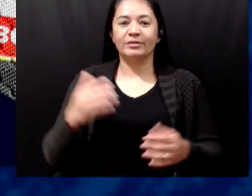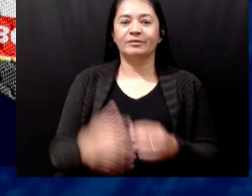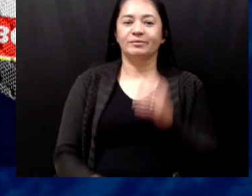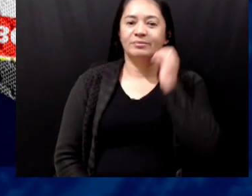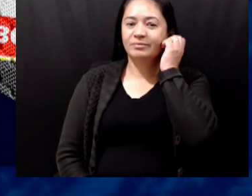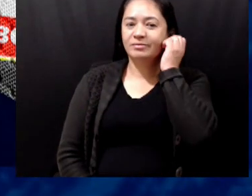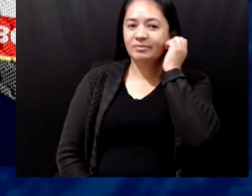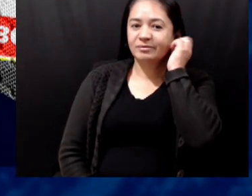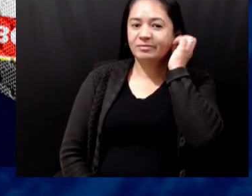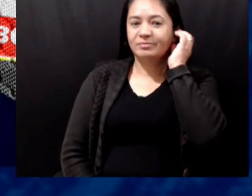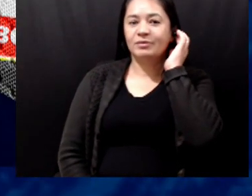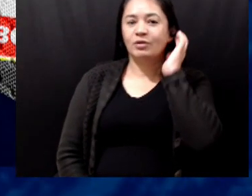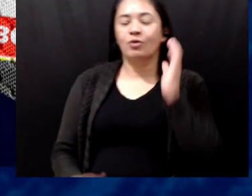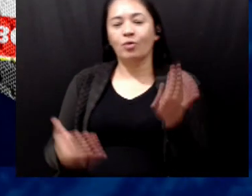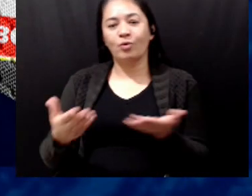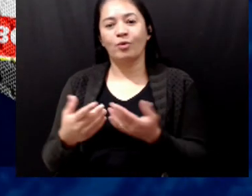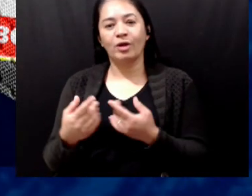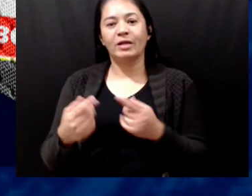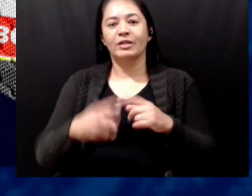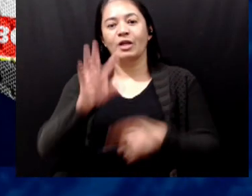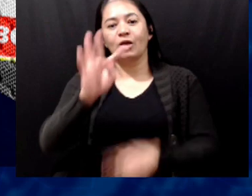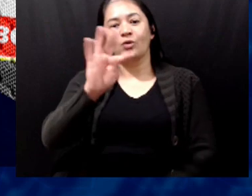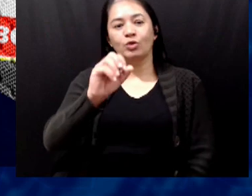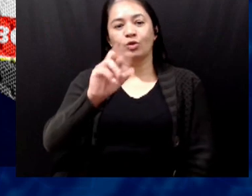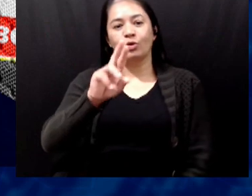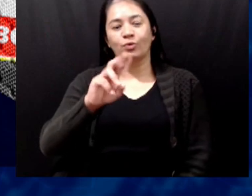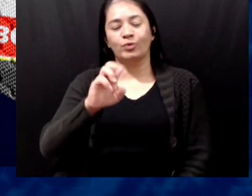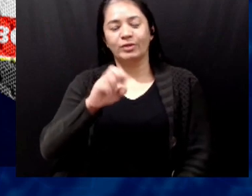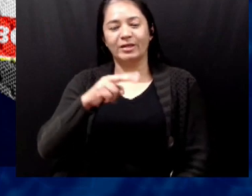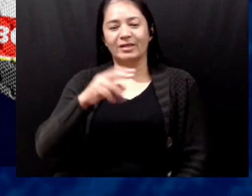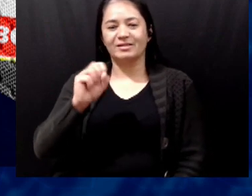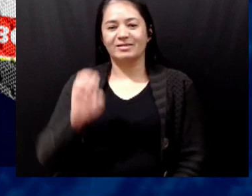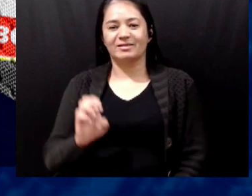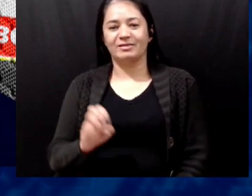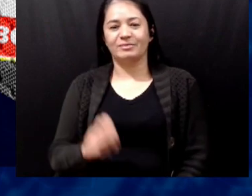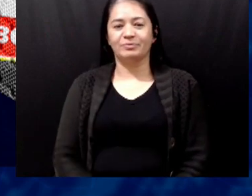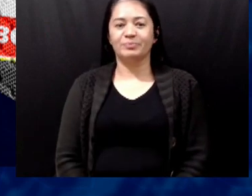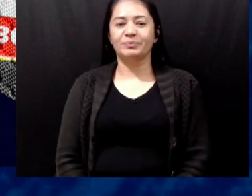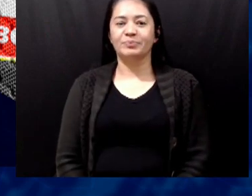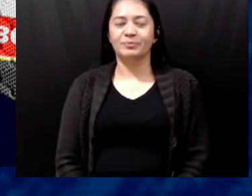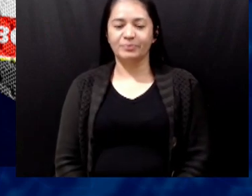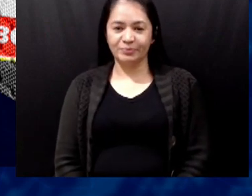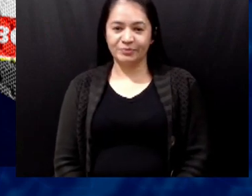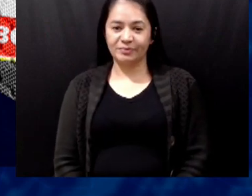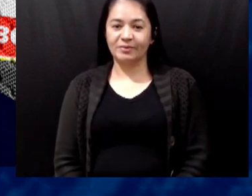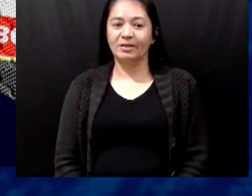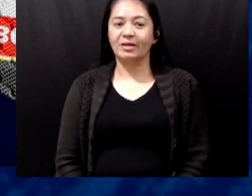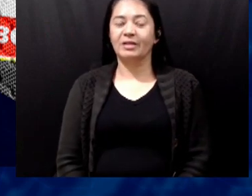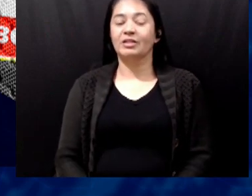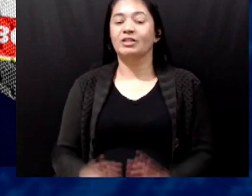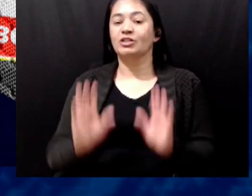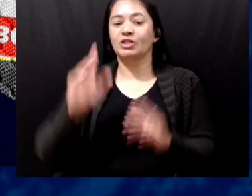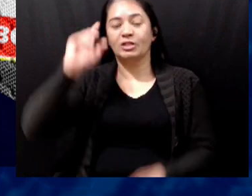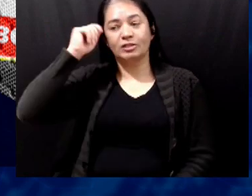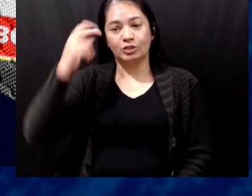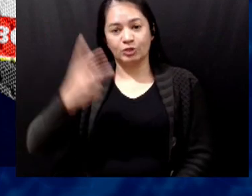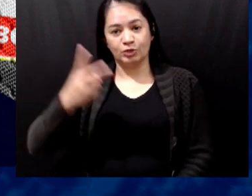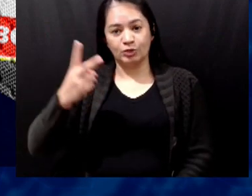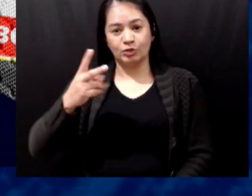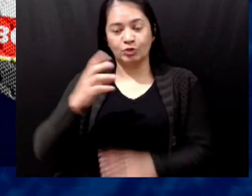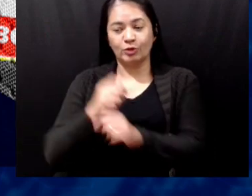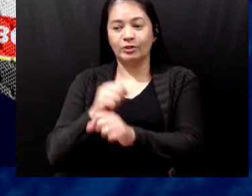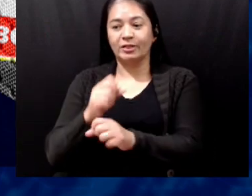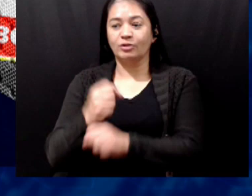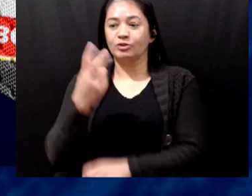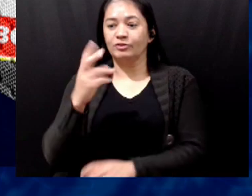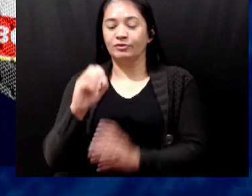vê o confronto aí na sua tela, no Moisés Lucarelli. Ponte é a 2ª colocada, com 20 pontos, 4 atrás